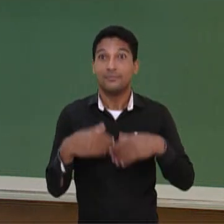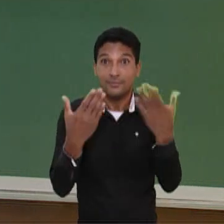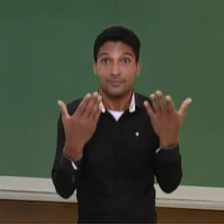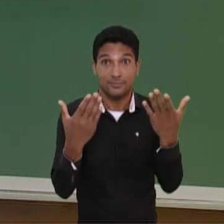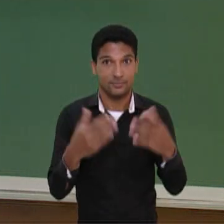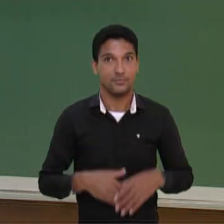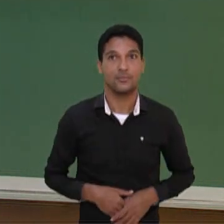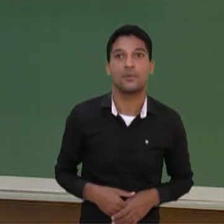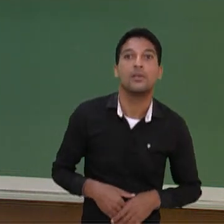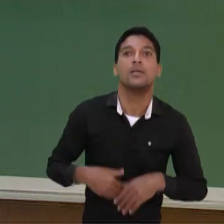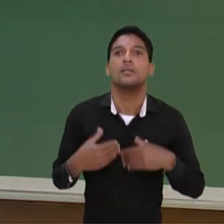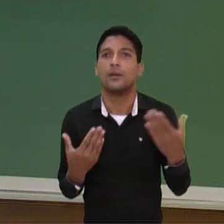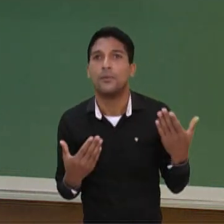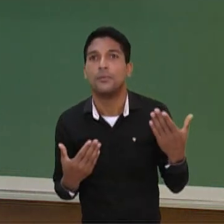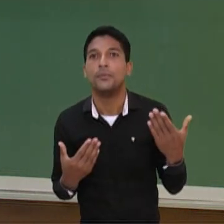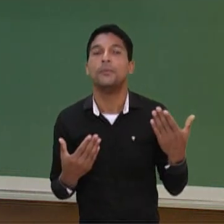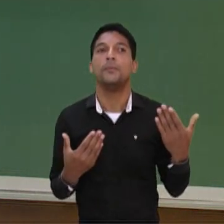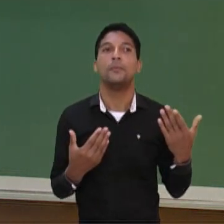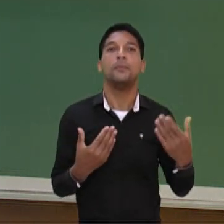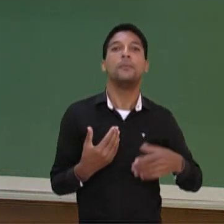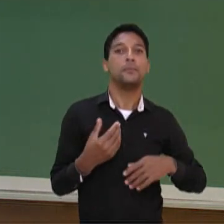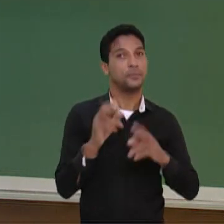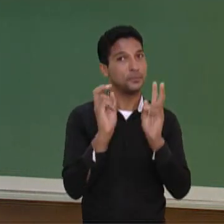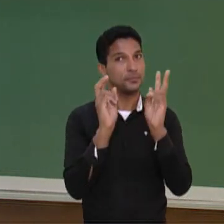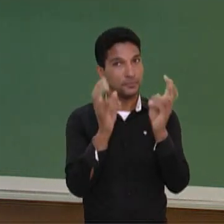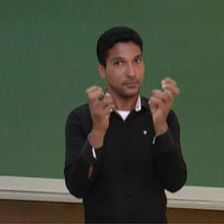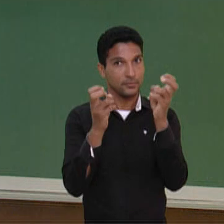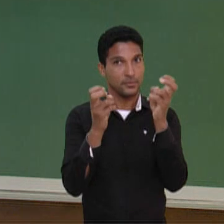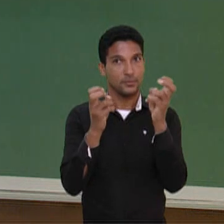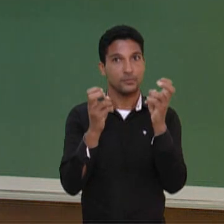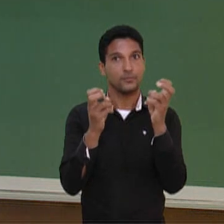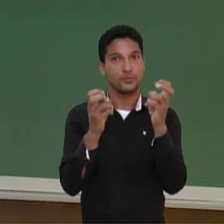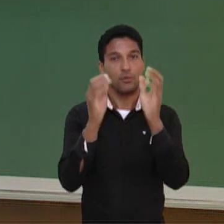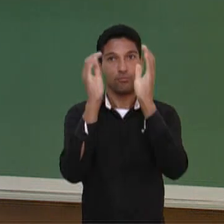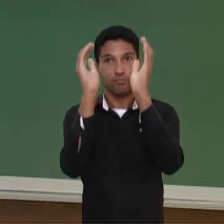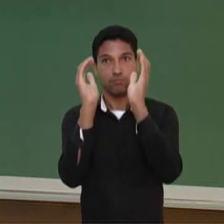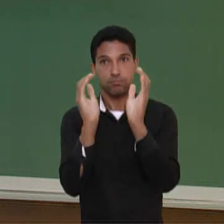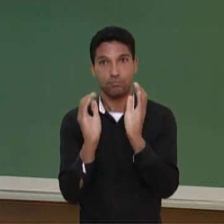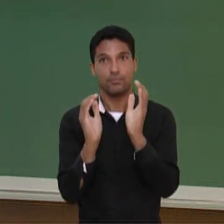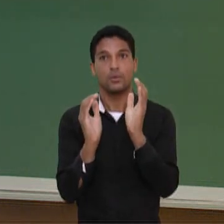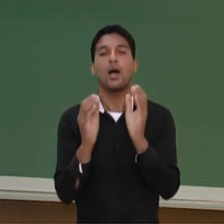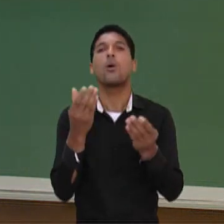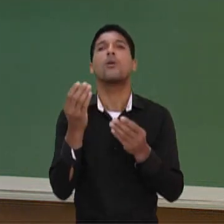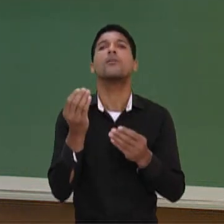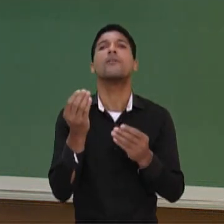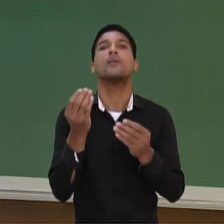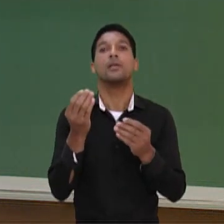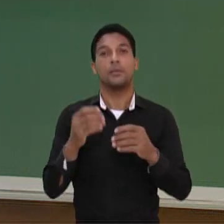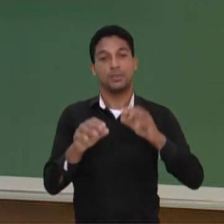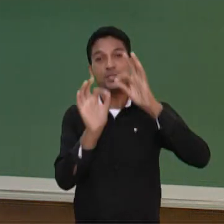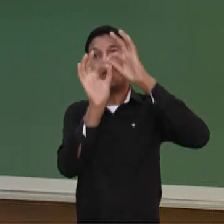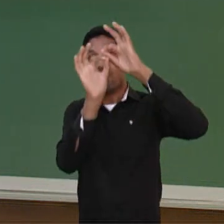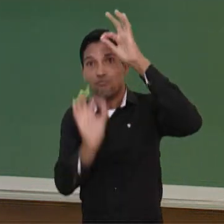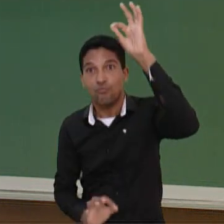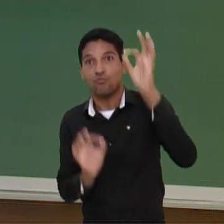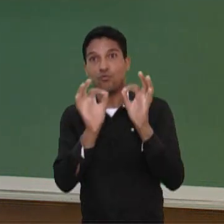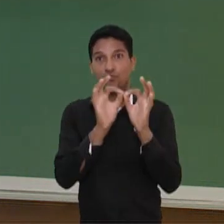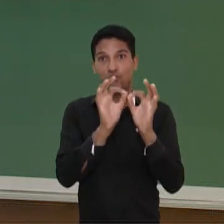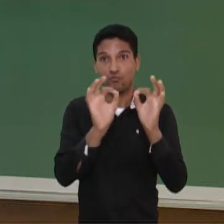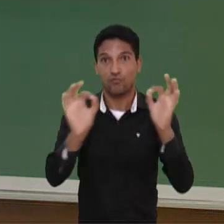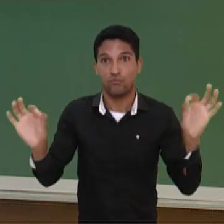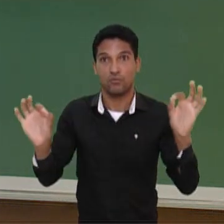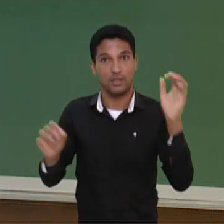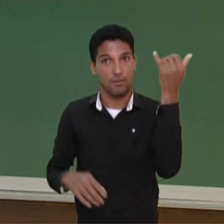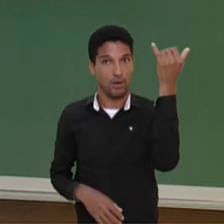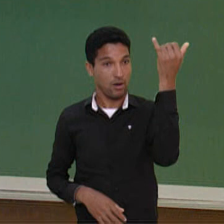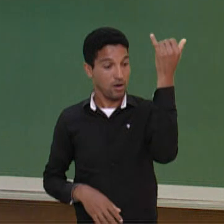seguinte, depois de obter todos os pontos, o que eu faço? Anoto os pontos no plano cartesiano. Então,